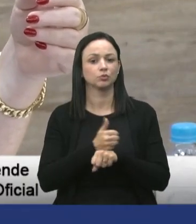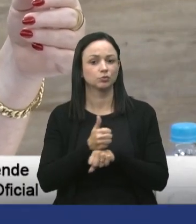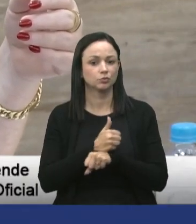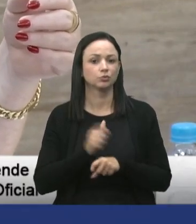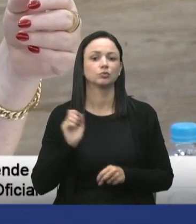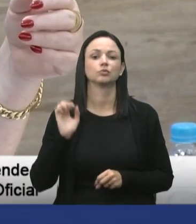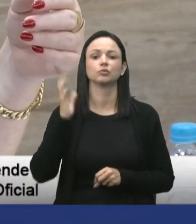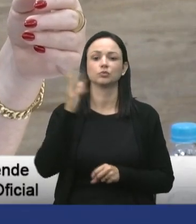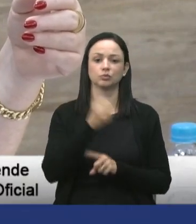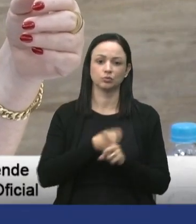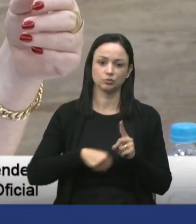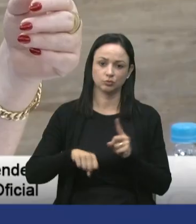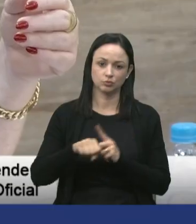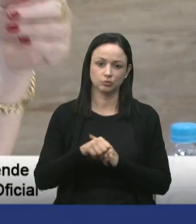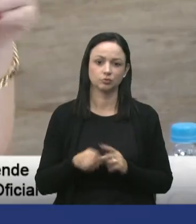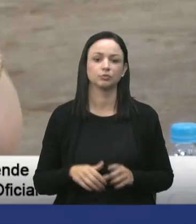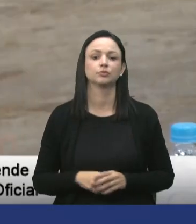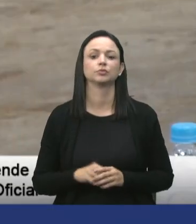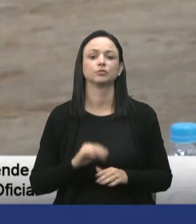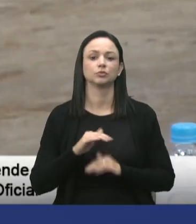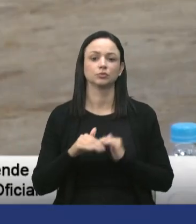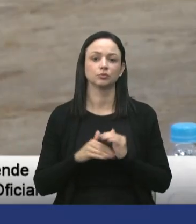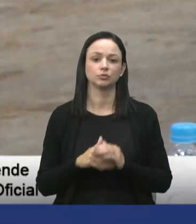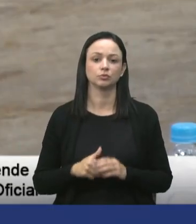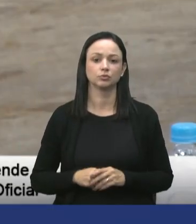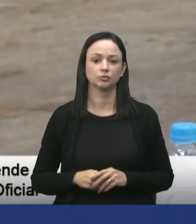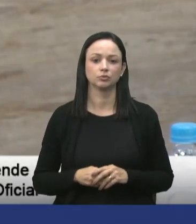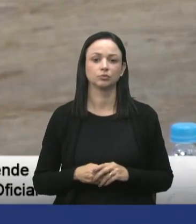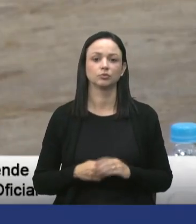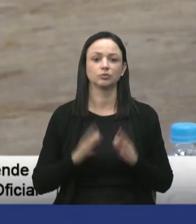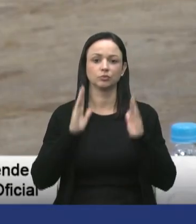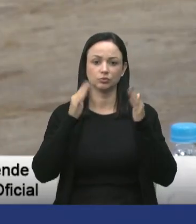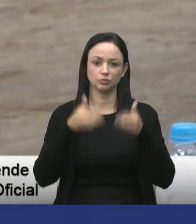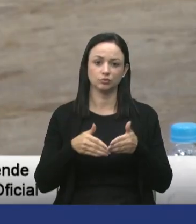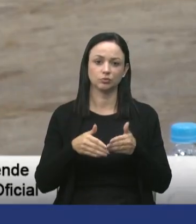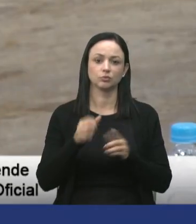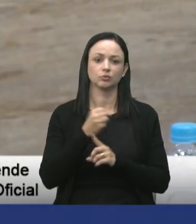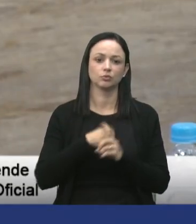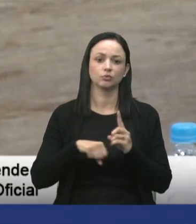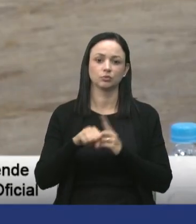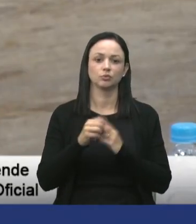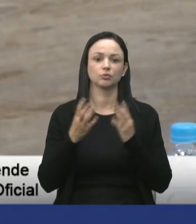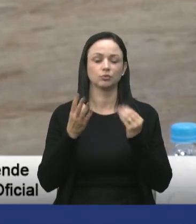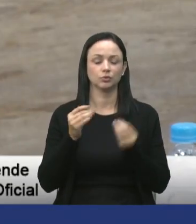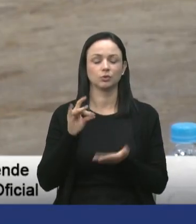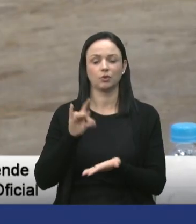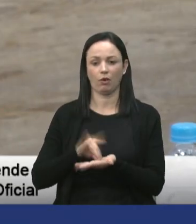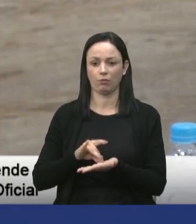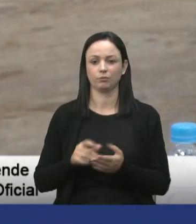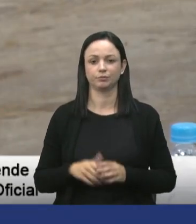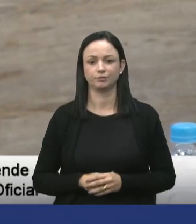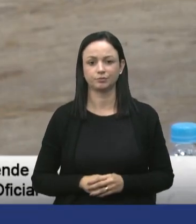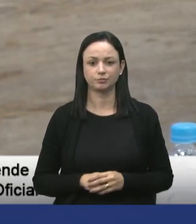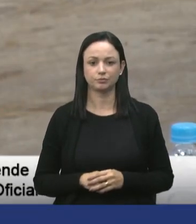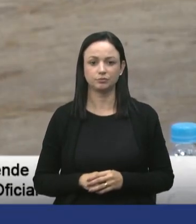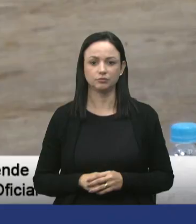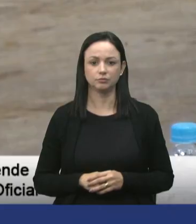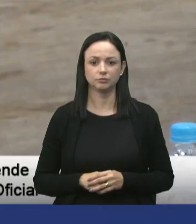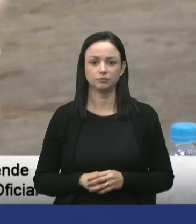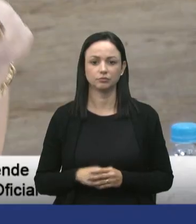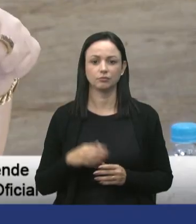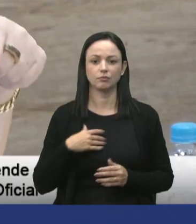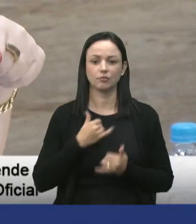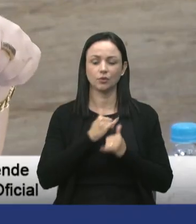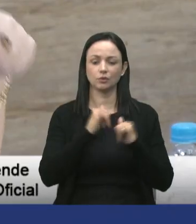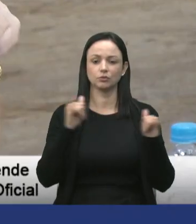acontece no social, isso acontece em tudo, mas no foco social é muito real. Só queria trazer um dado.